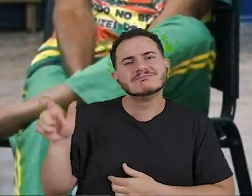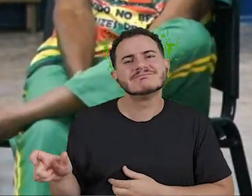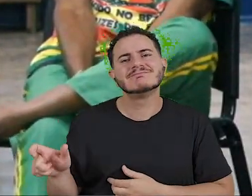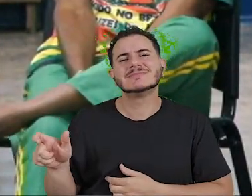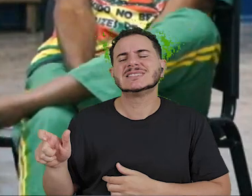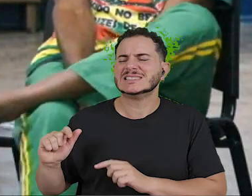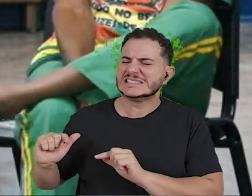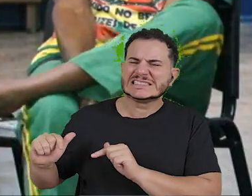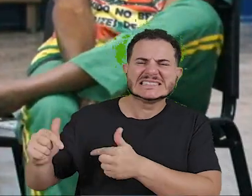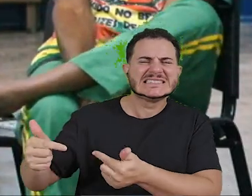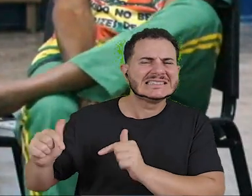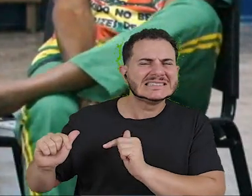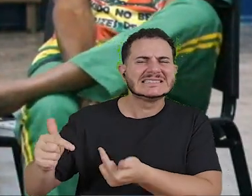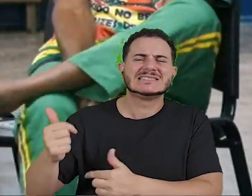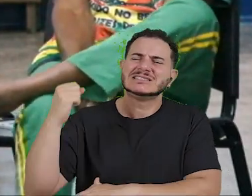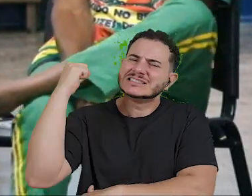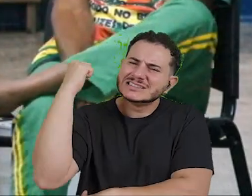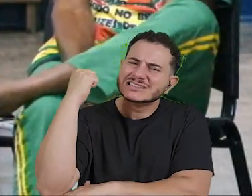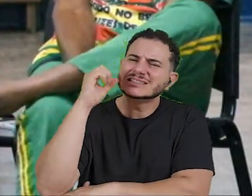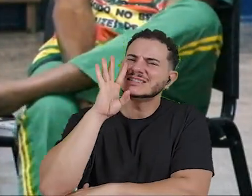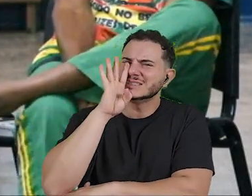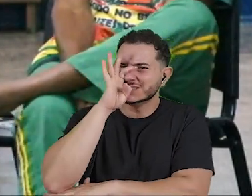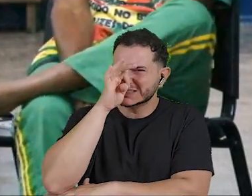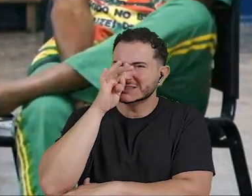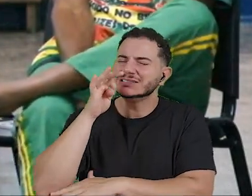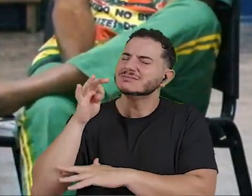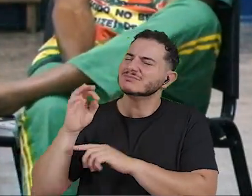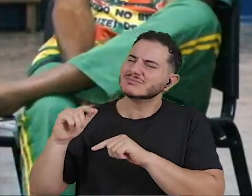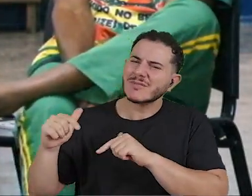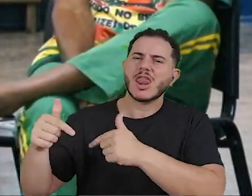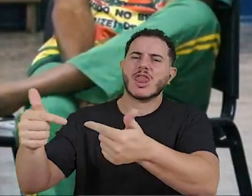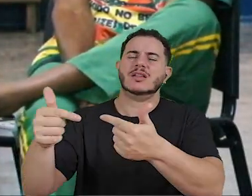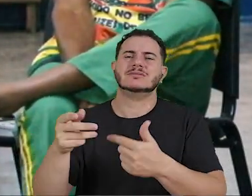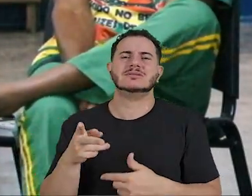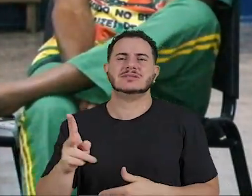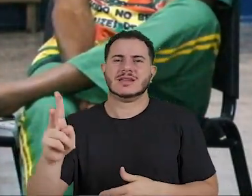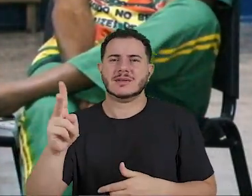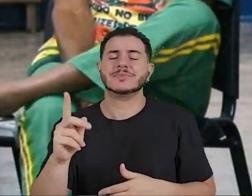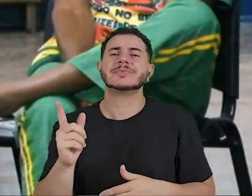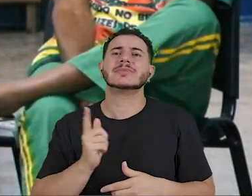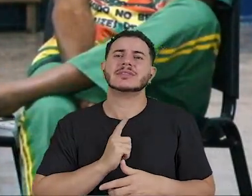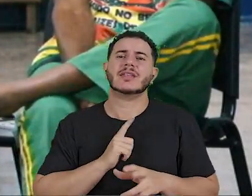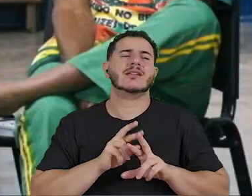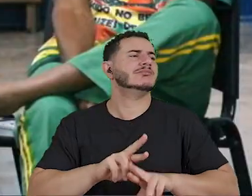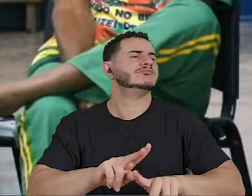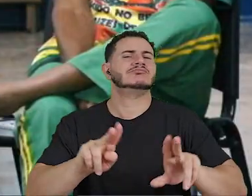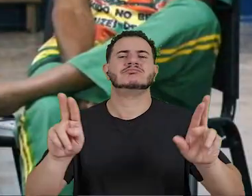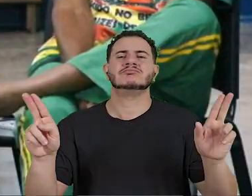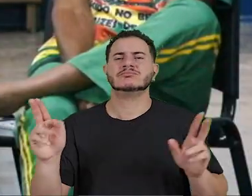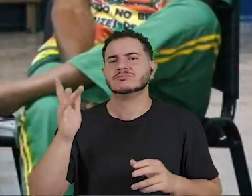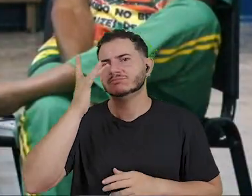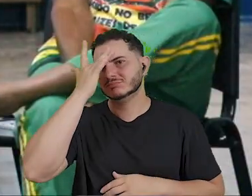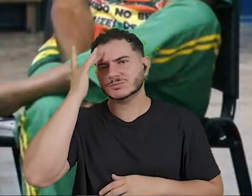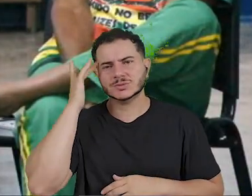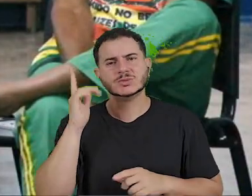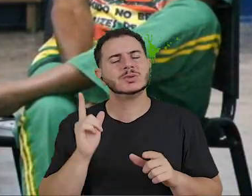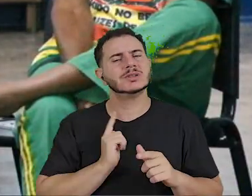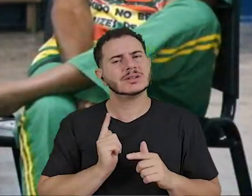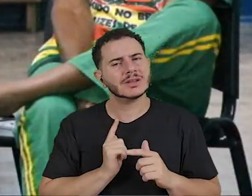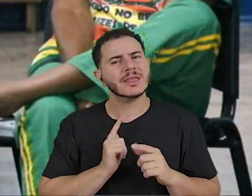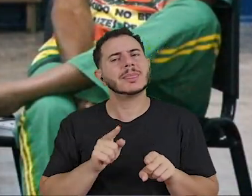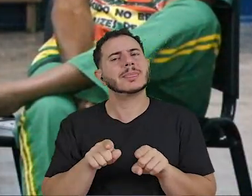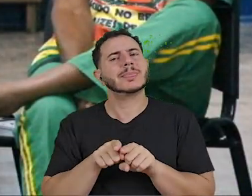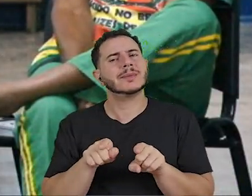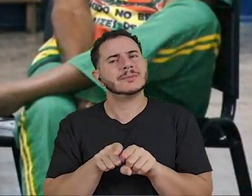que tanto fez e que tanto faz. E que várias pessoas trabalham as coisas e os